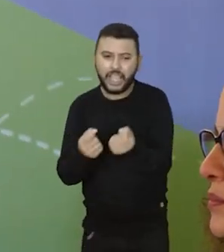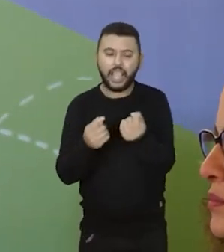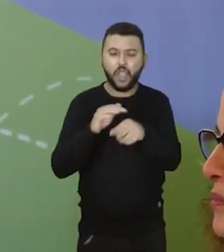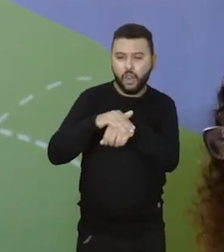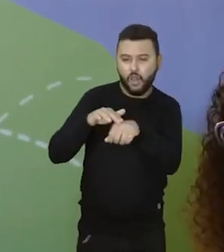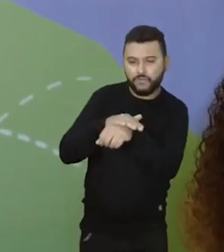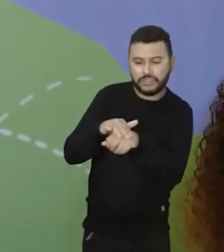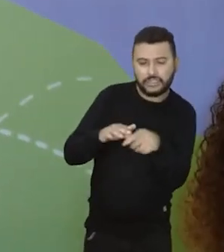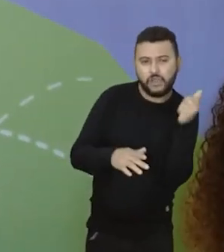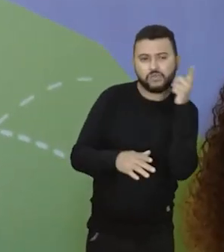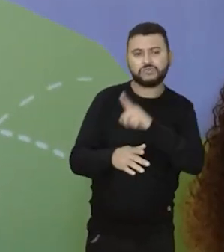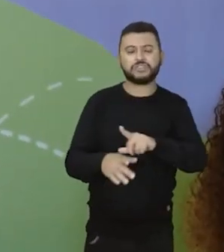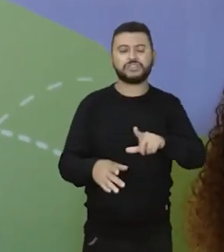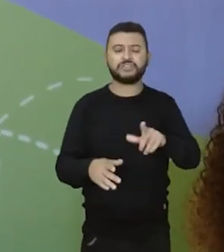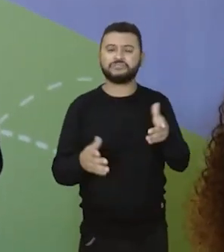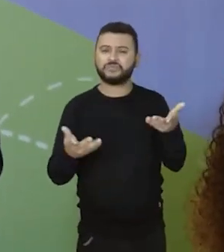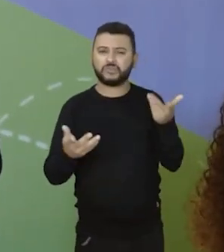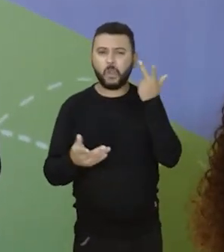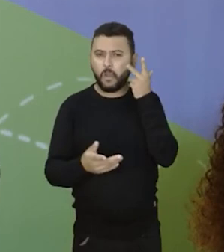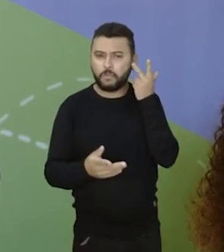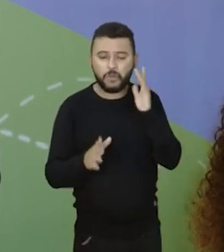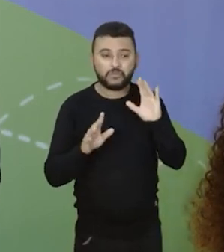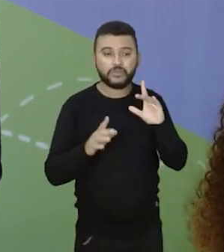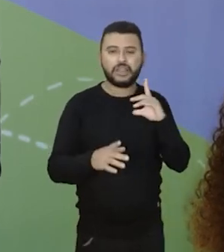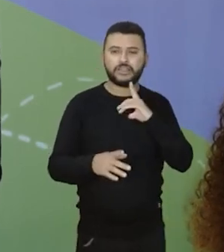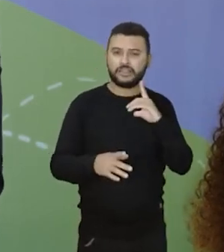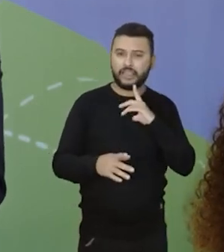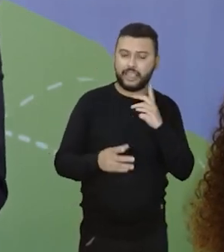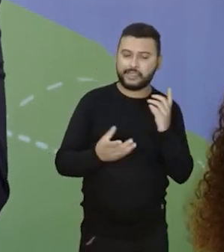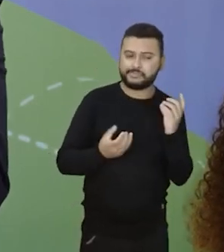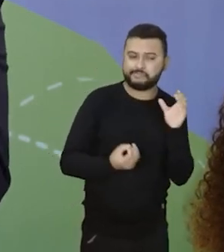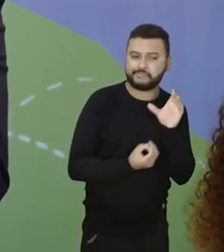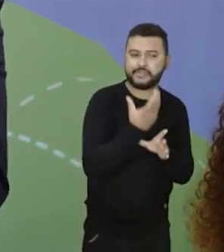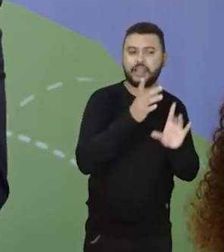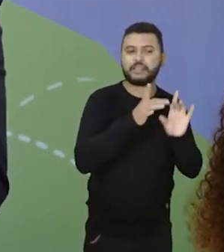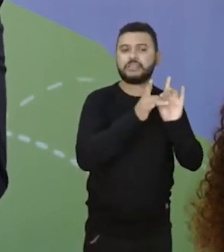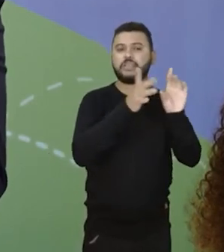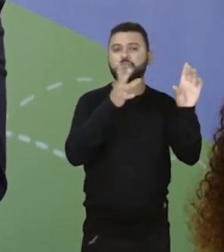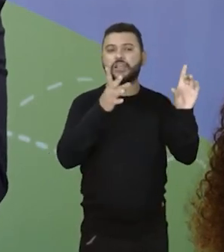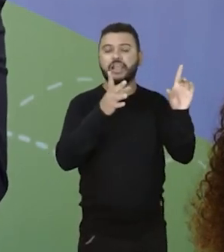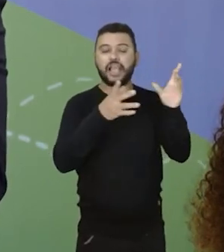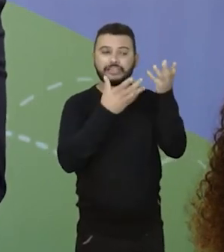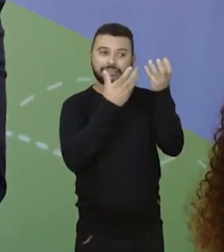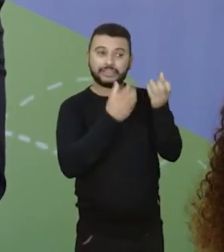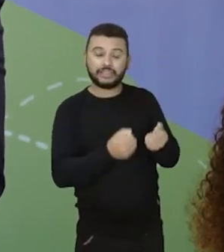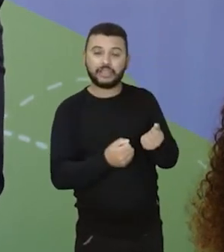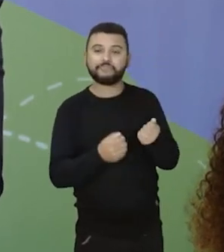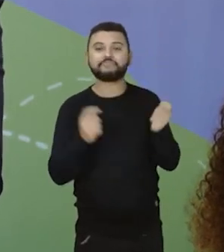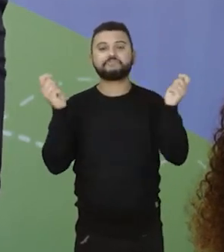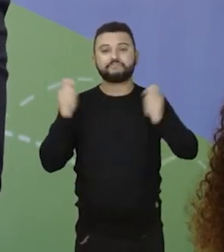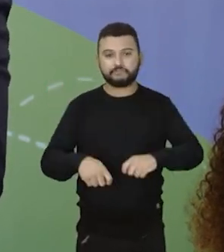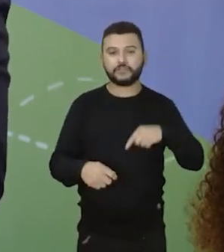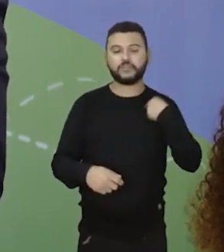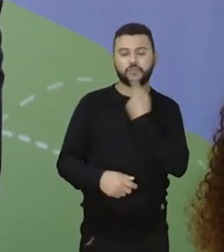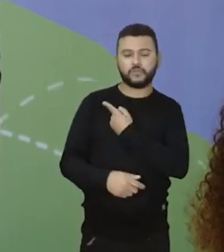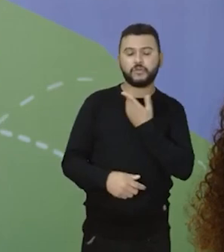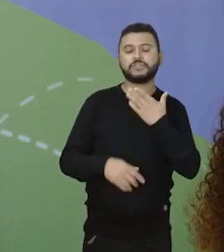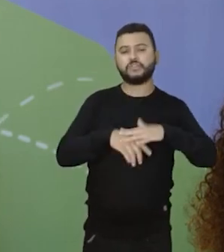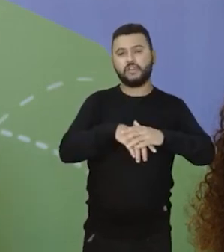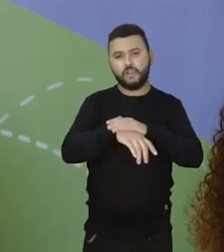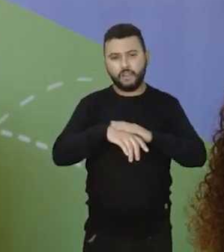mas estabelecendo uma forma democrática de viver democraticamente na